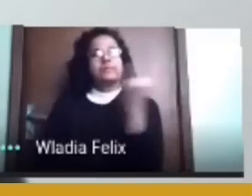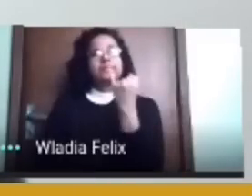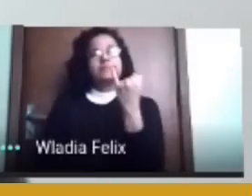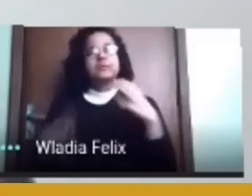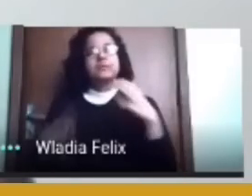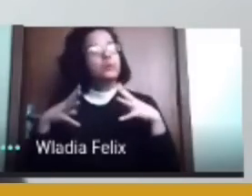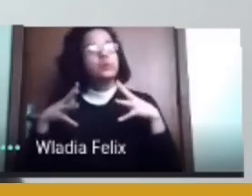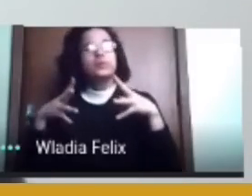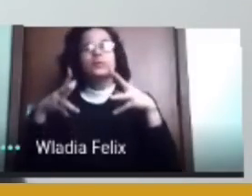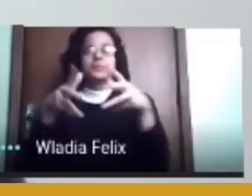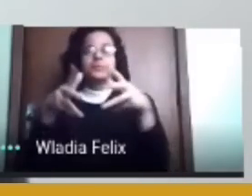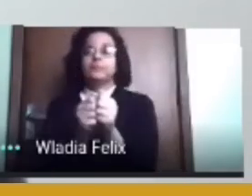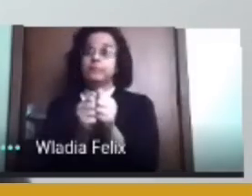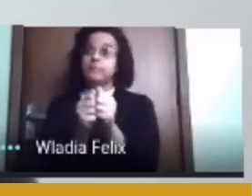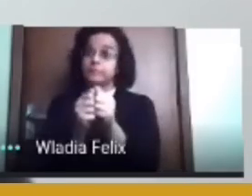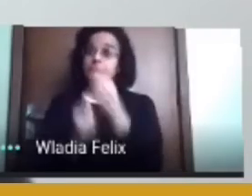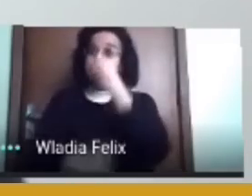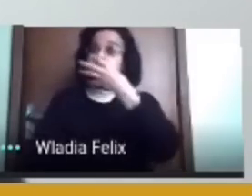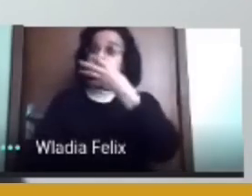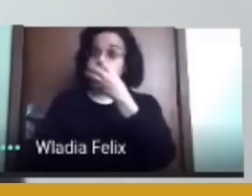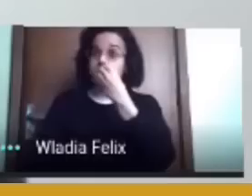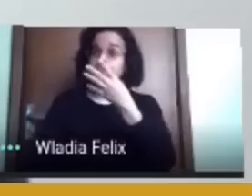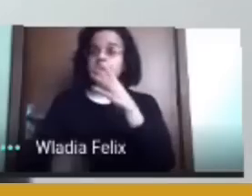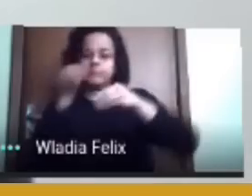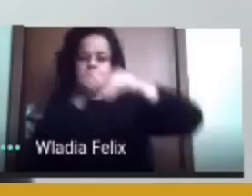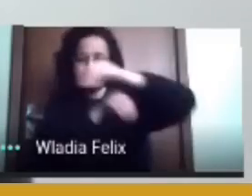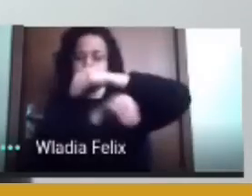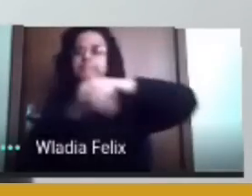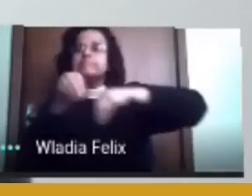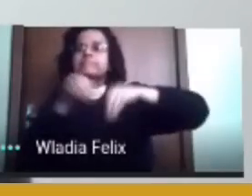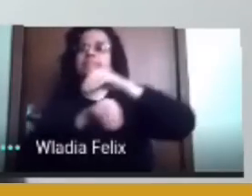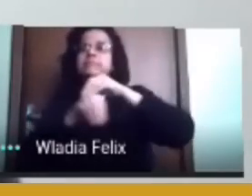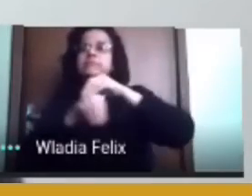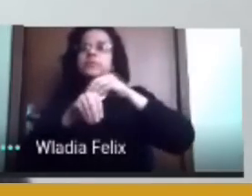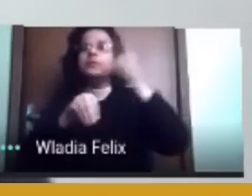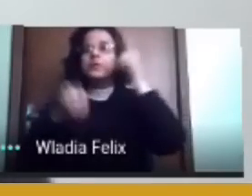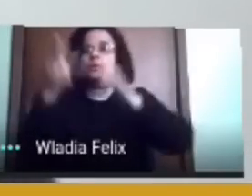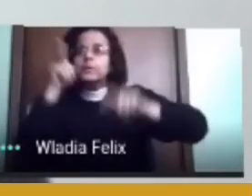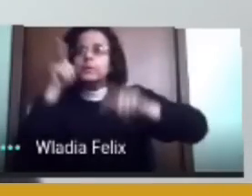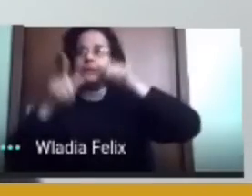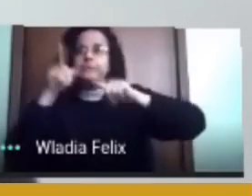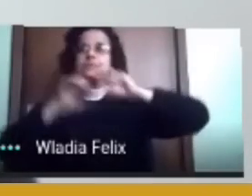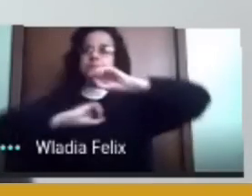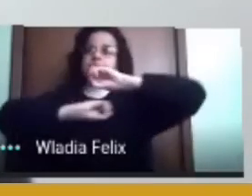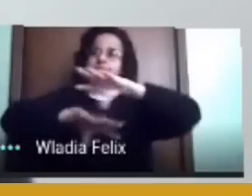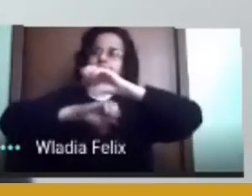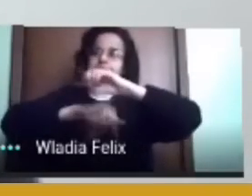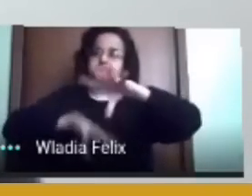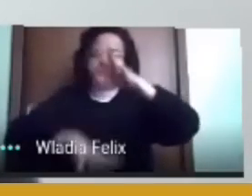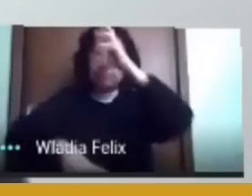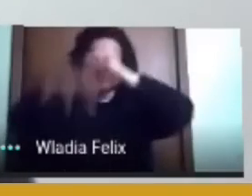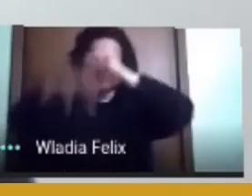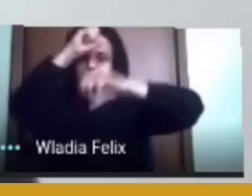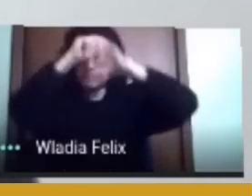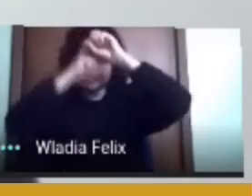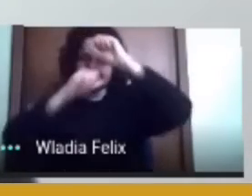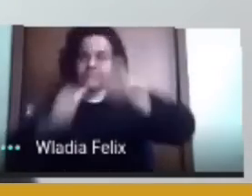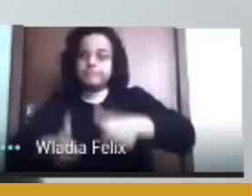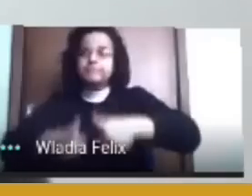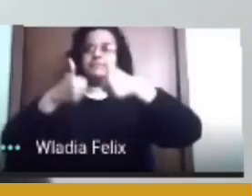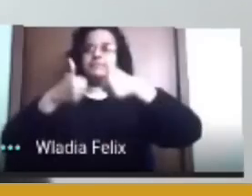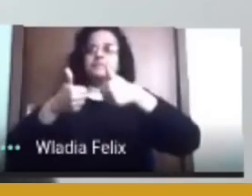bem articulados, realizando o processo de ensino e aprendizagem de uma forma positiva. Tá? Então, é dessa forma que eu